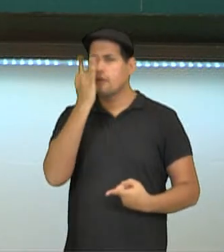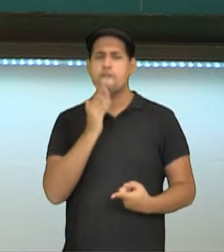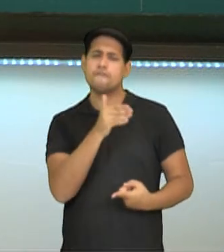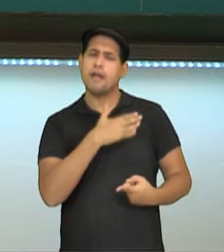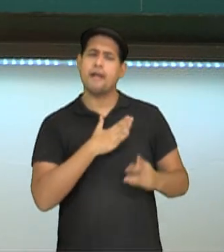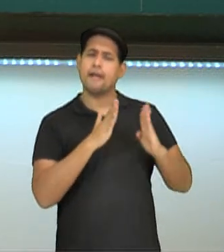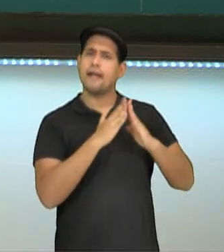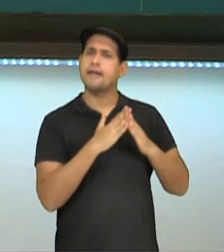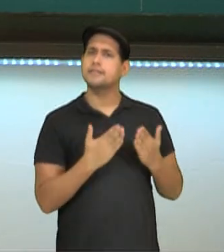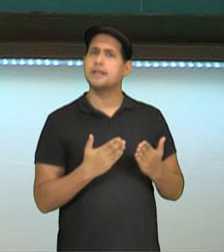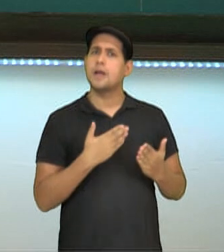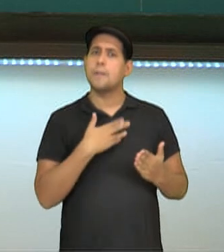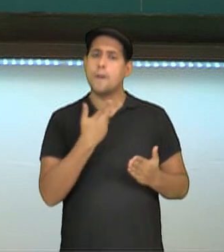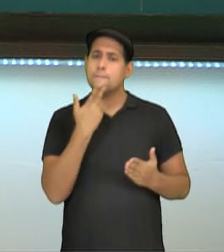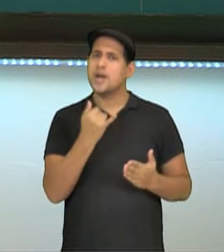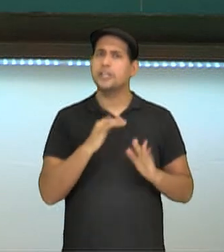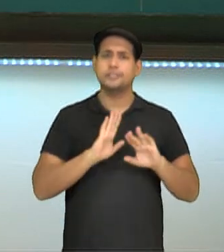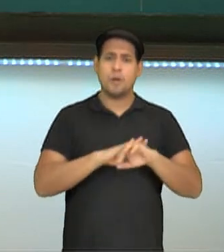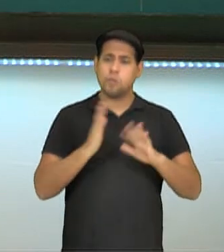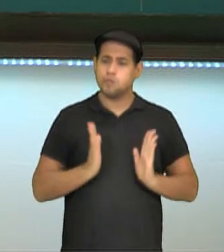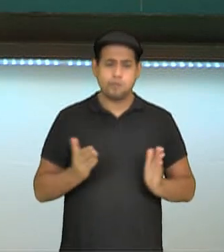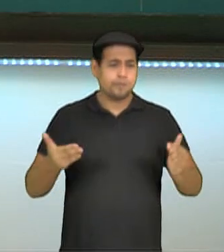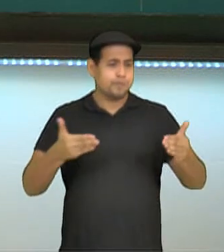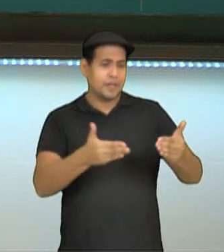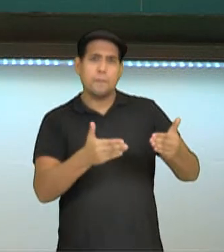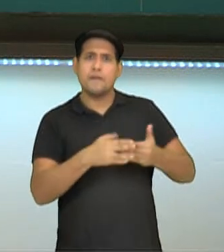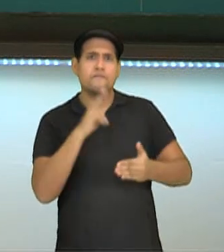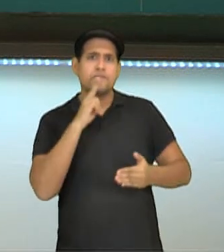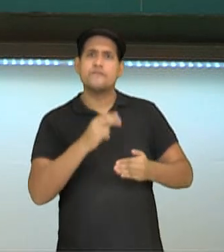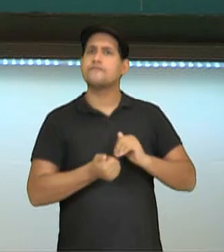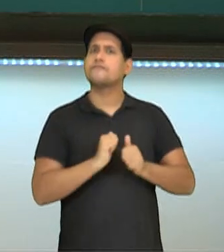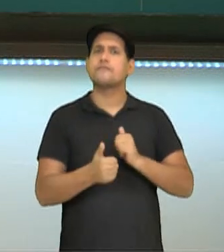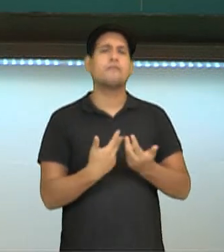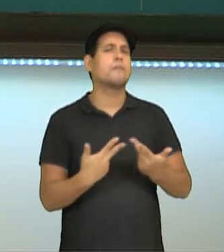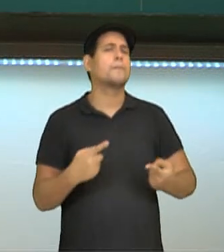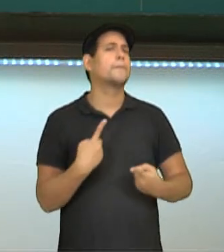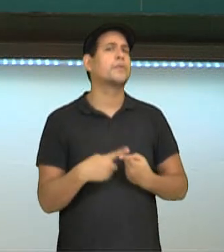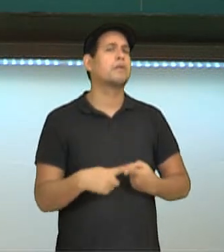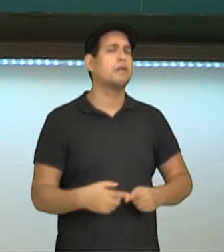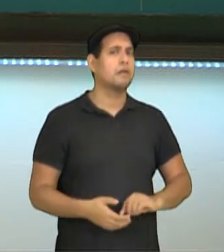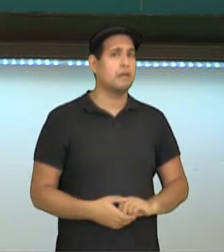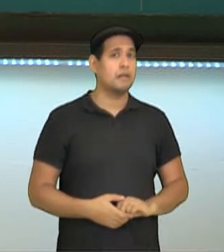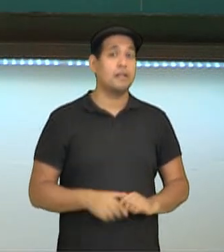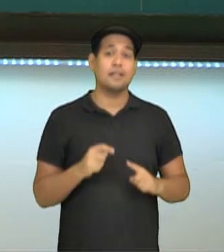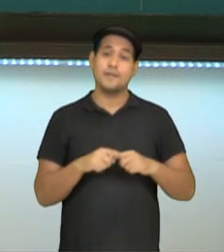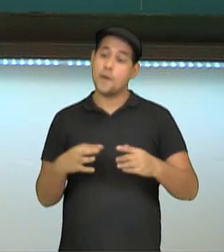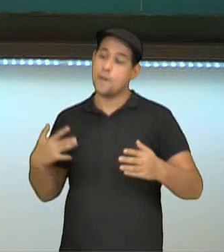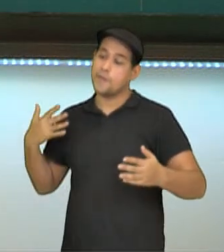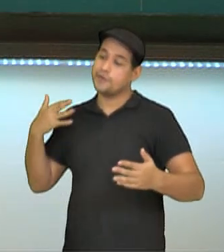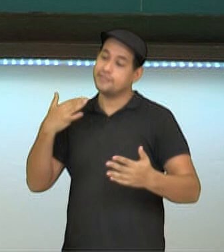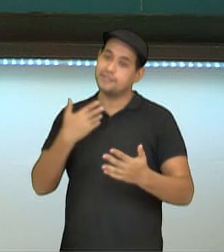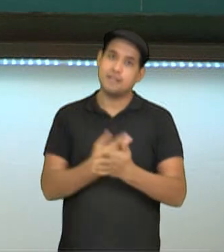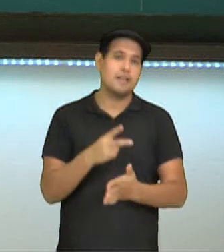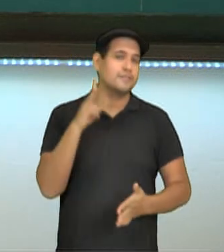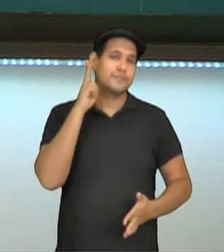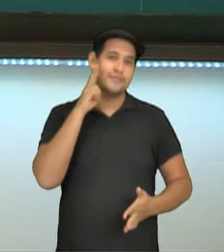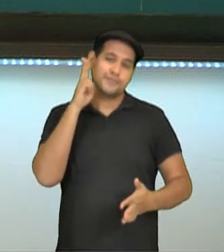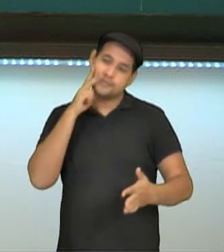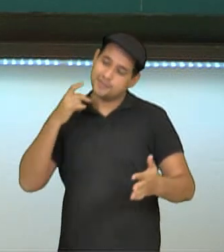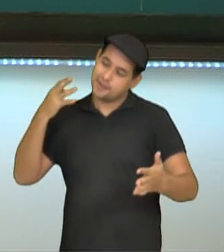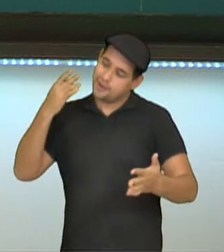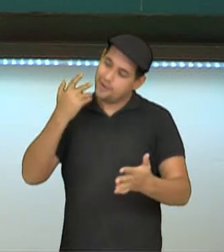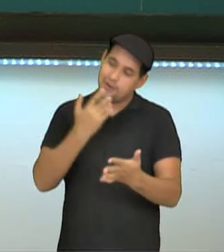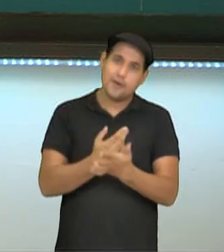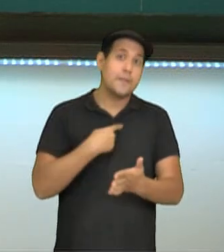na minha casa, meu pai chama um monte de gente para assistir a Copa do Mundo? Isso é um processo que vem da história. Se a gente pensar na história, a gente